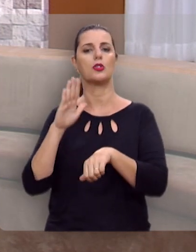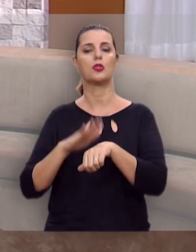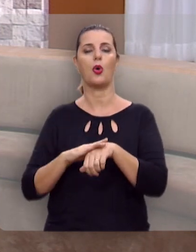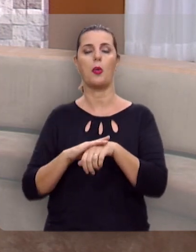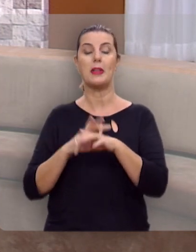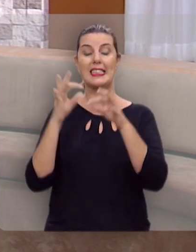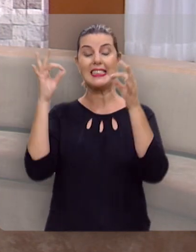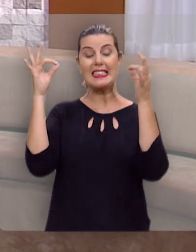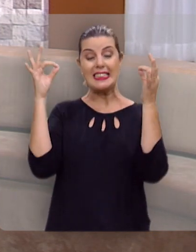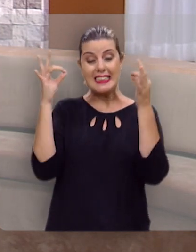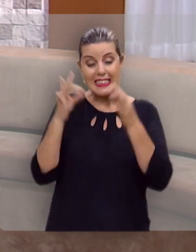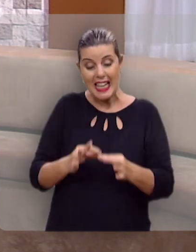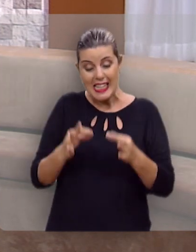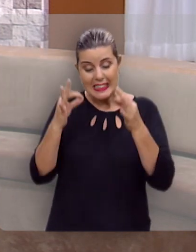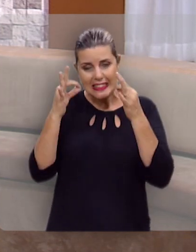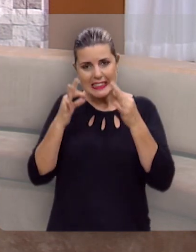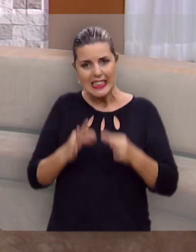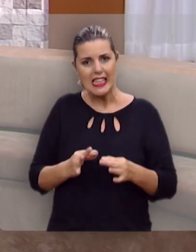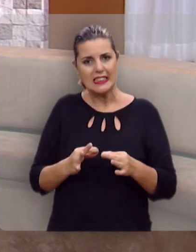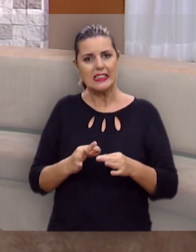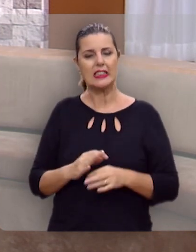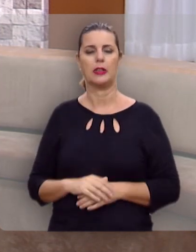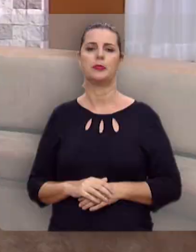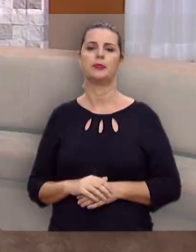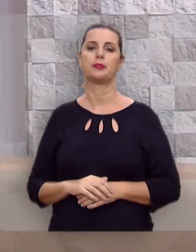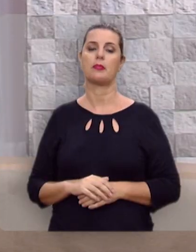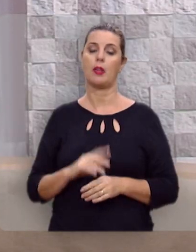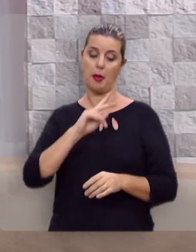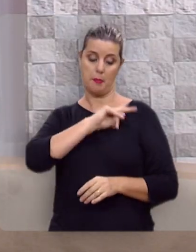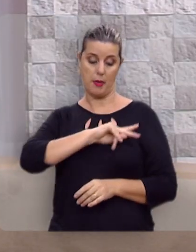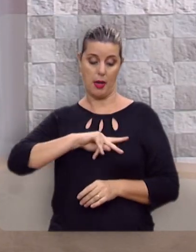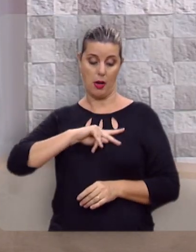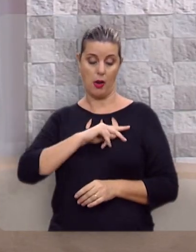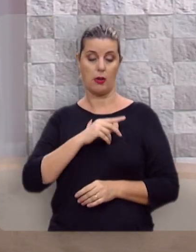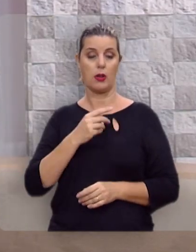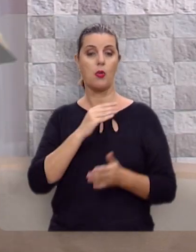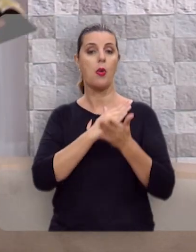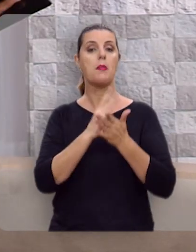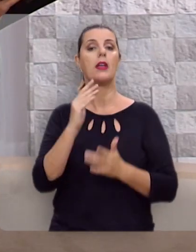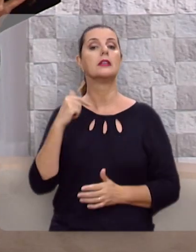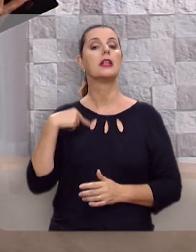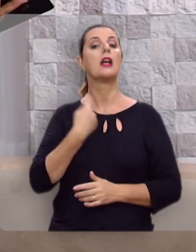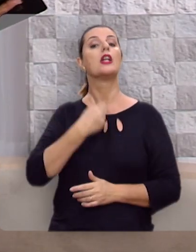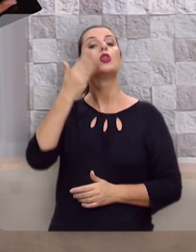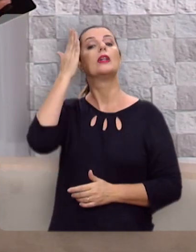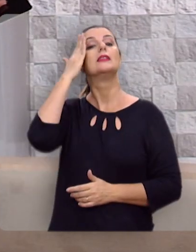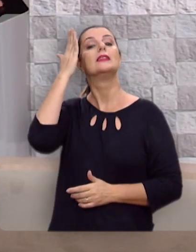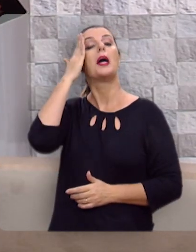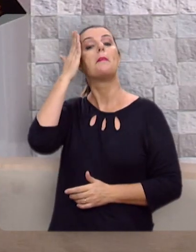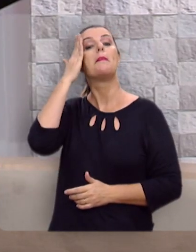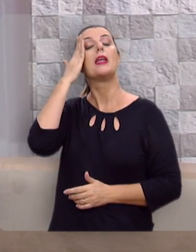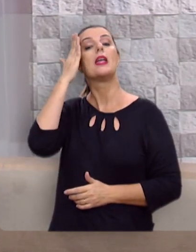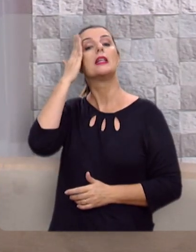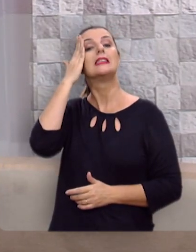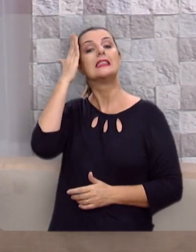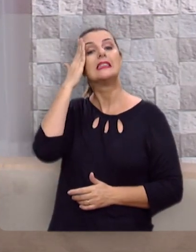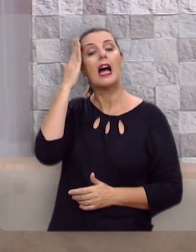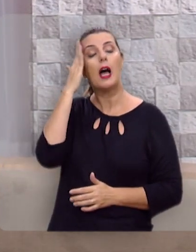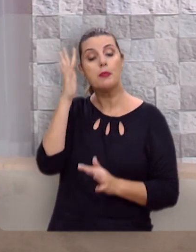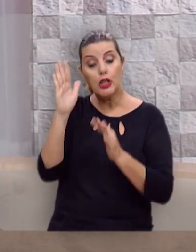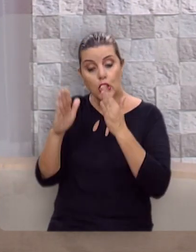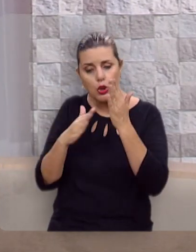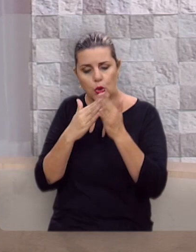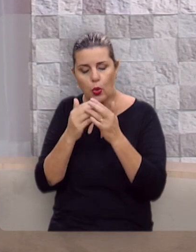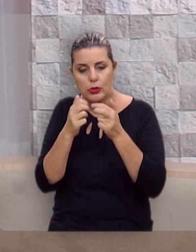sobre certeza inabalável. Paulo começa assim: sabemos